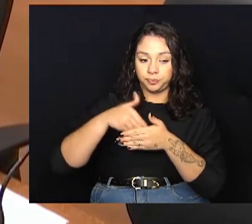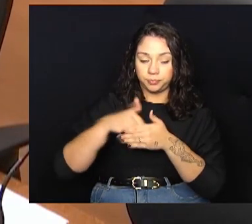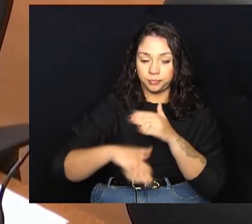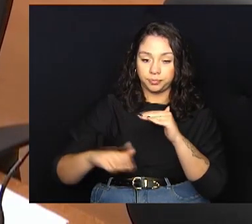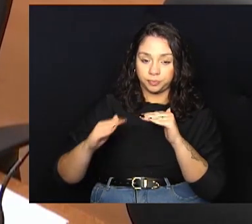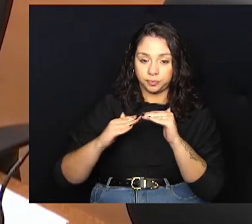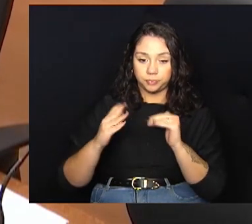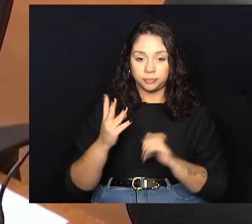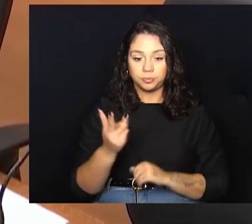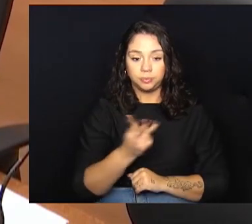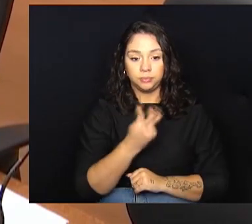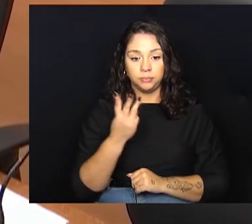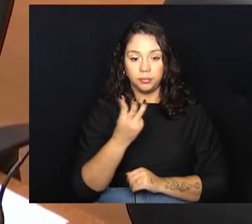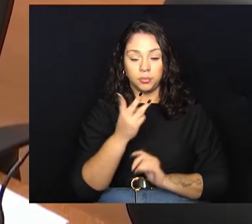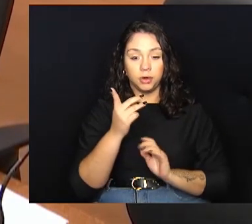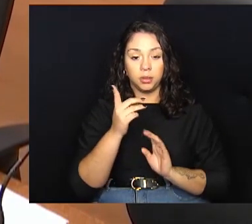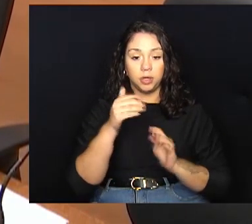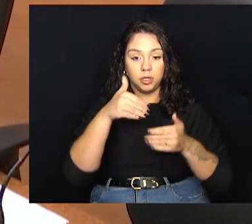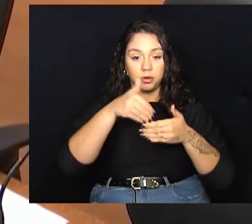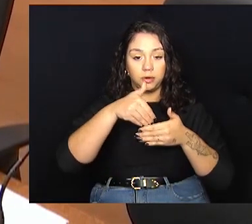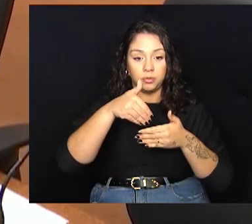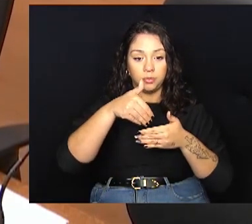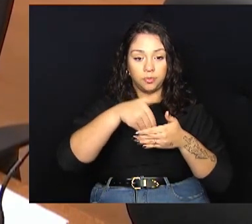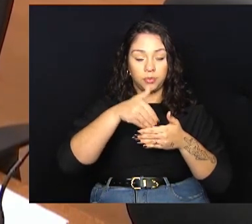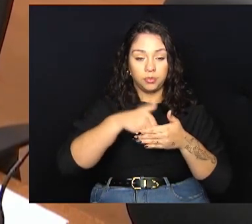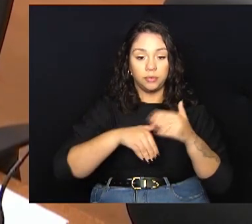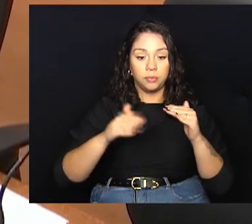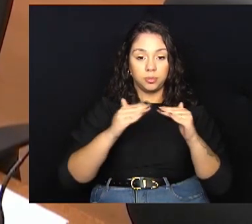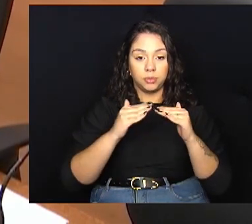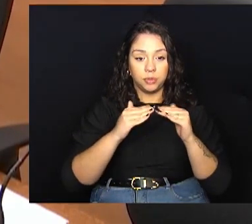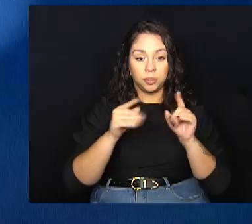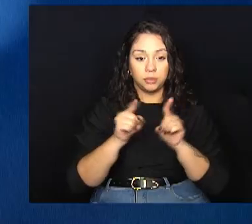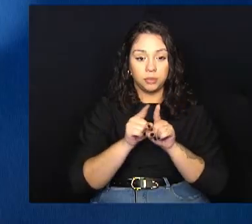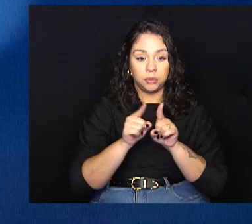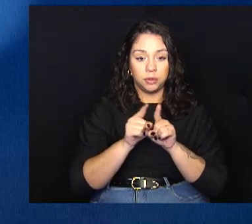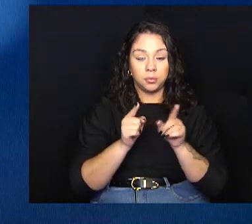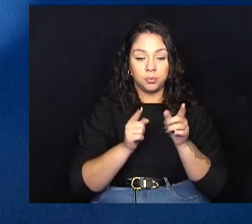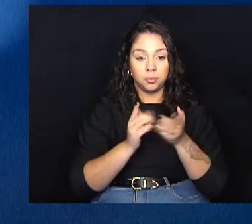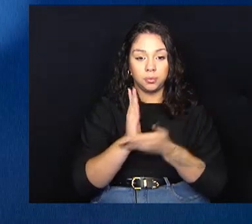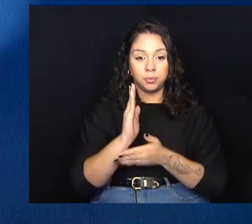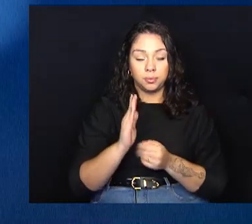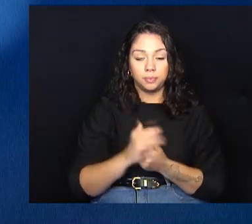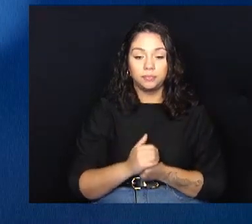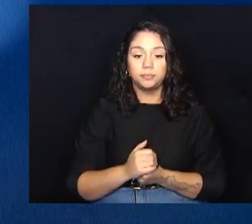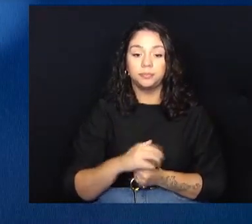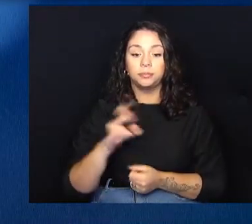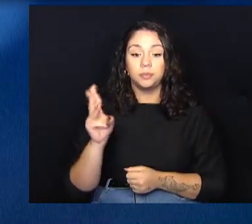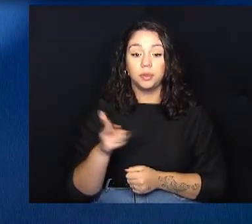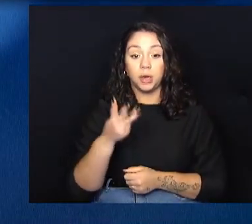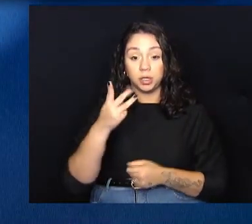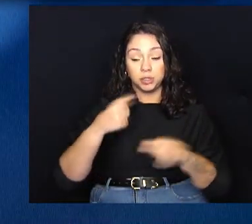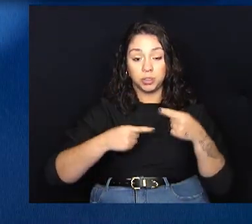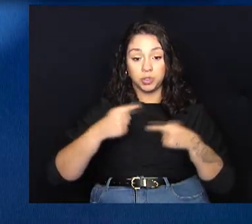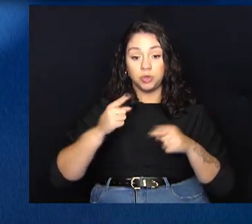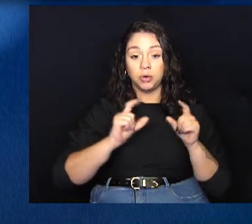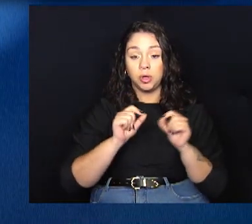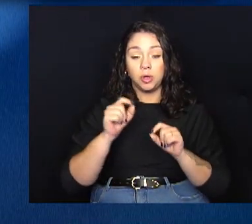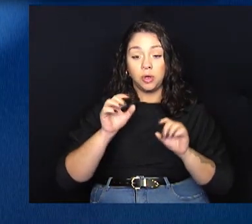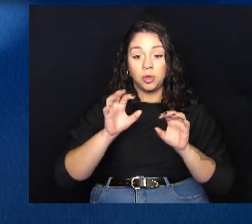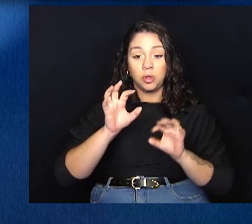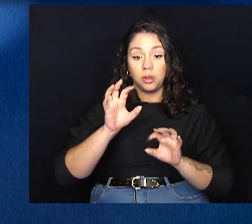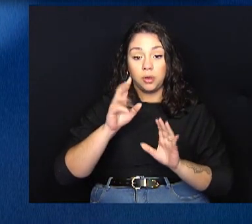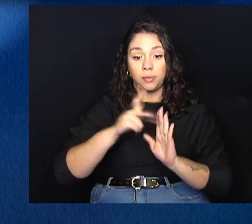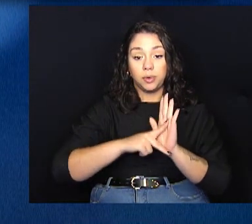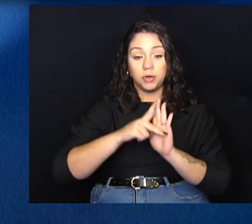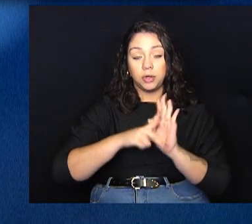com três votos também esse projeto Está aprovado o terceiro item discutido foi o projeto de lei